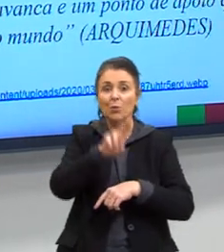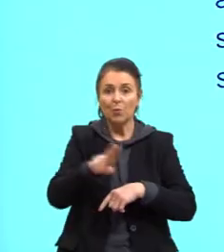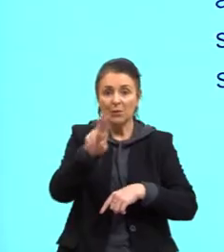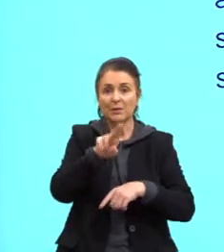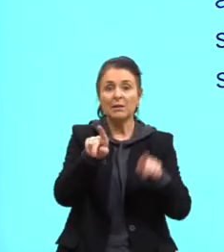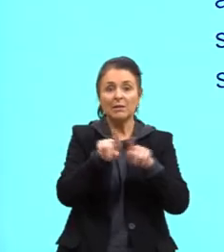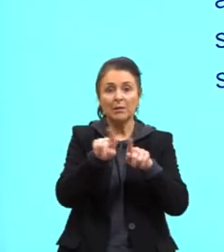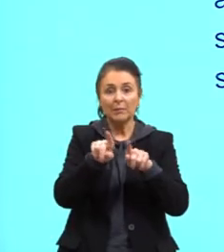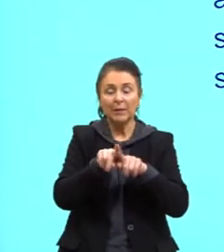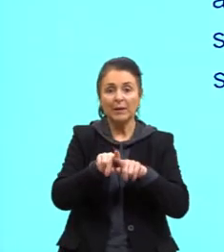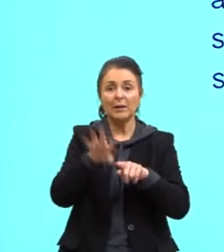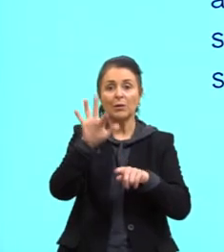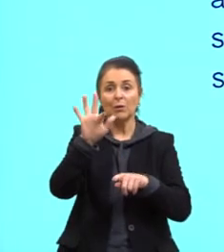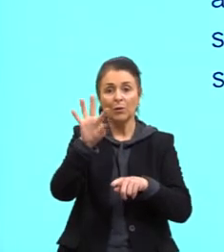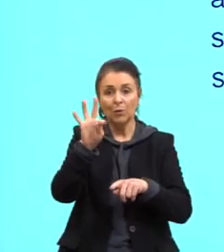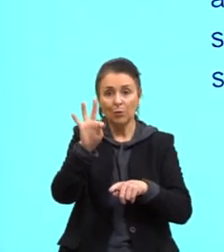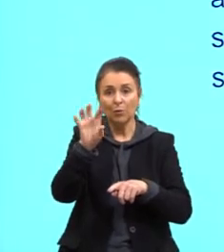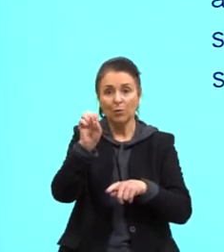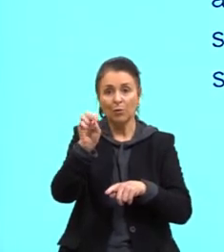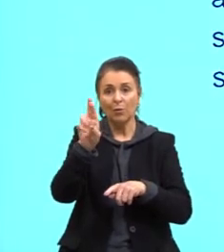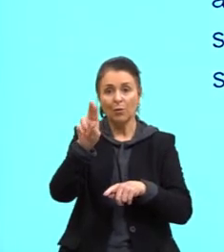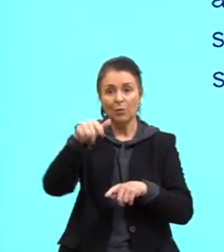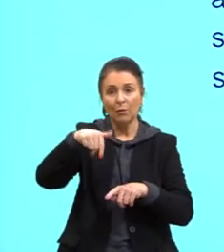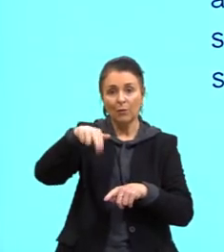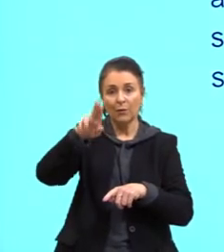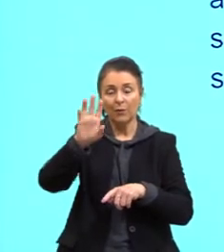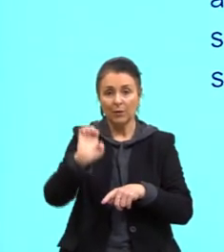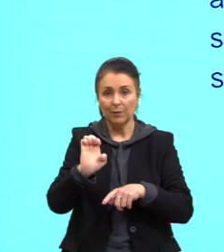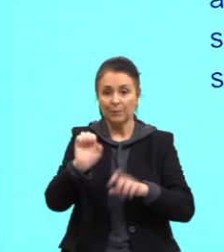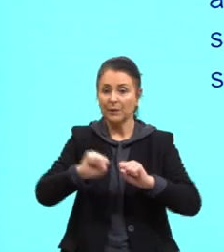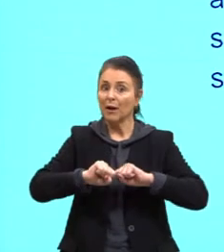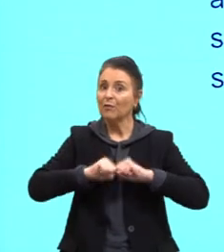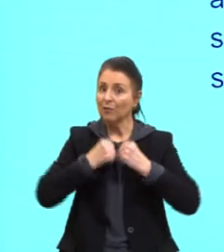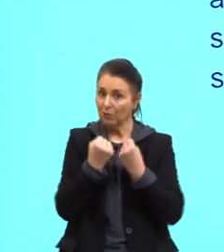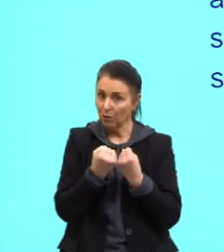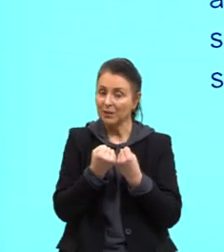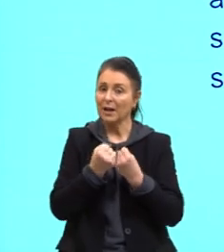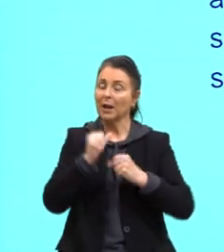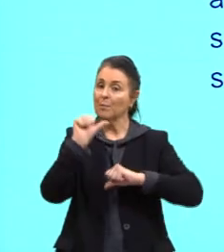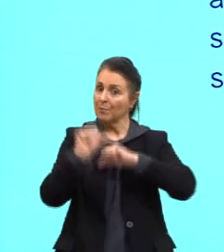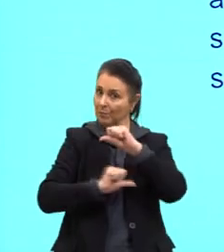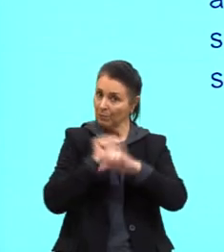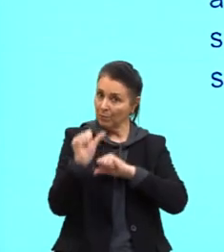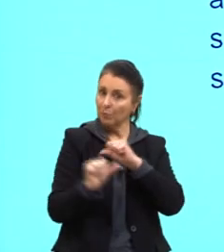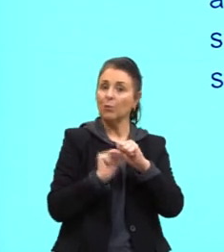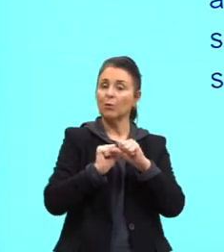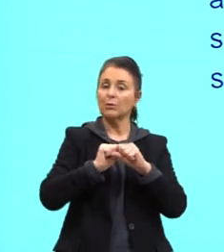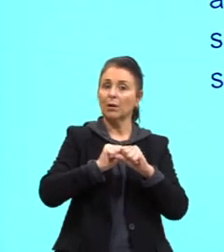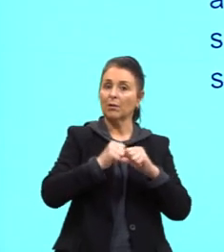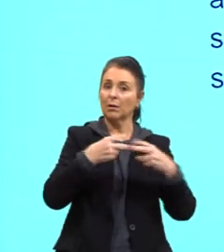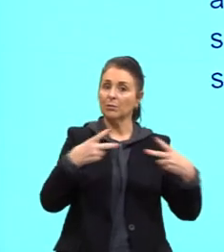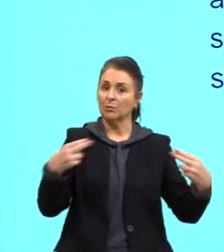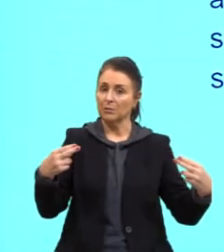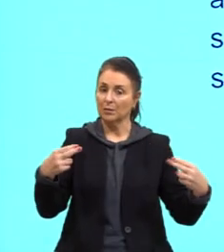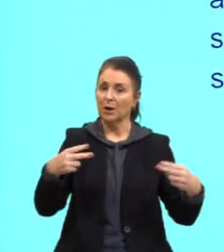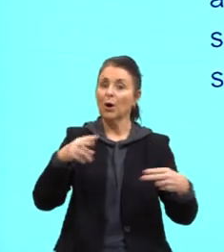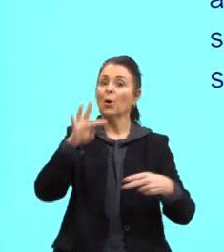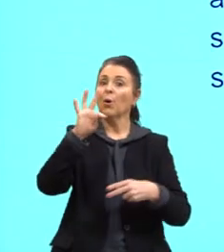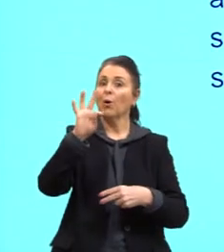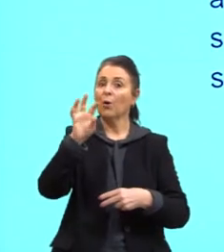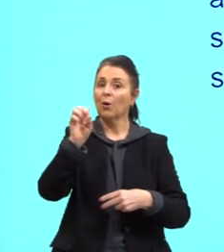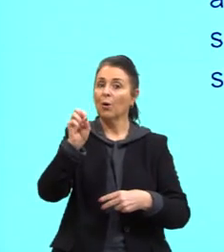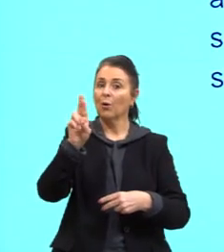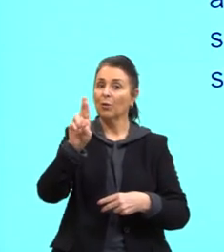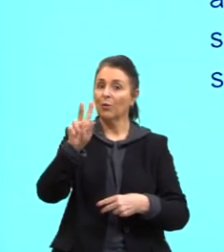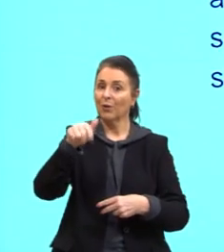né a força tende a alterar o movimento das coisas o Thor que tende a fazer girar ou